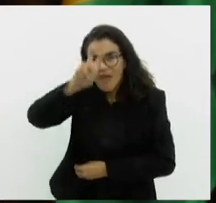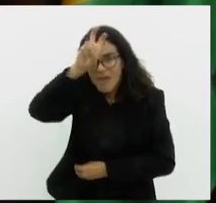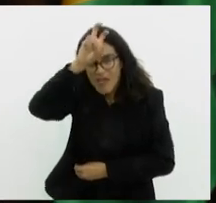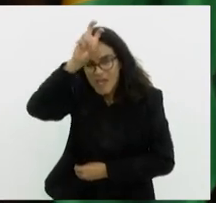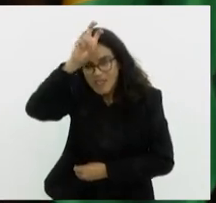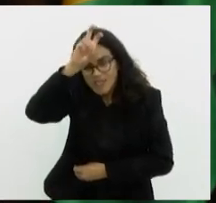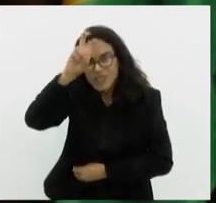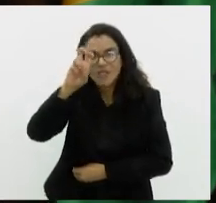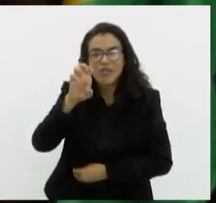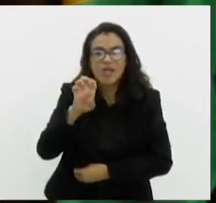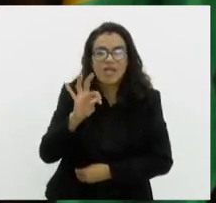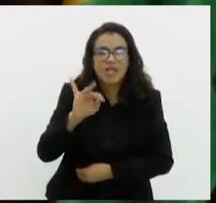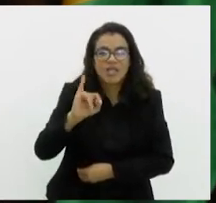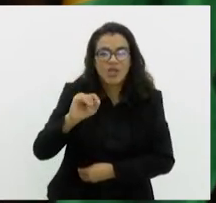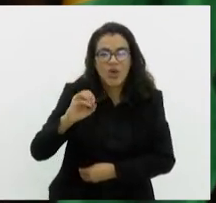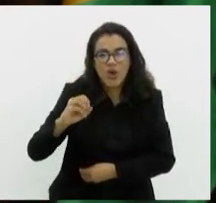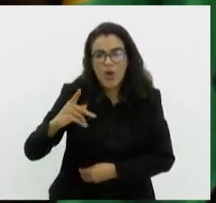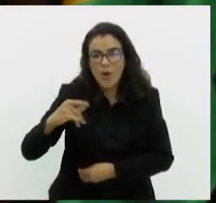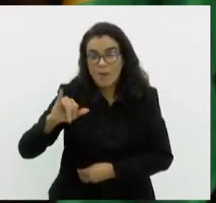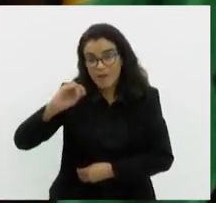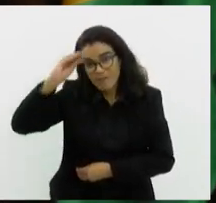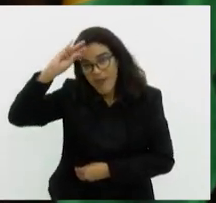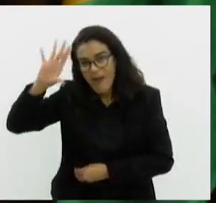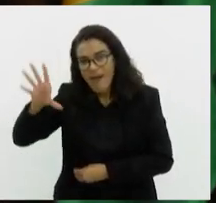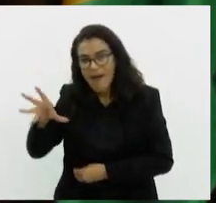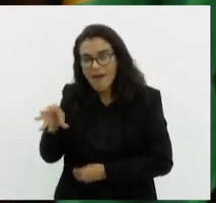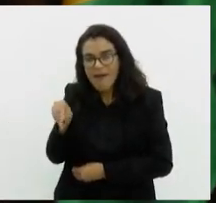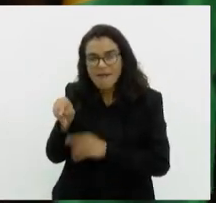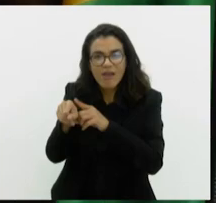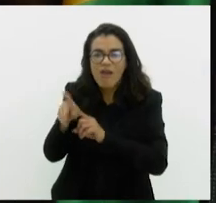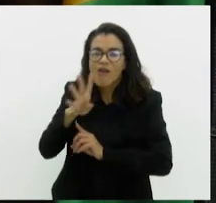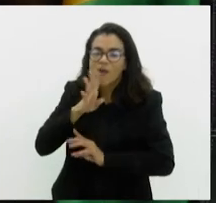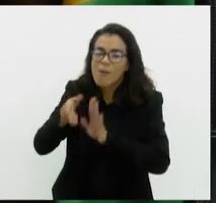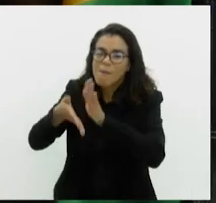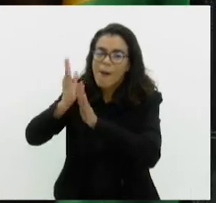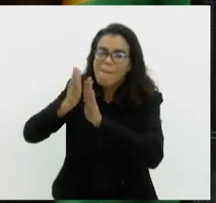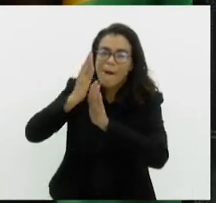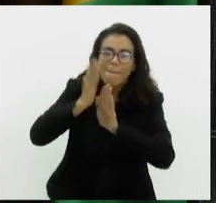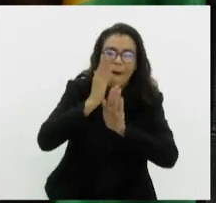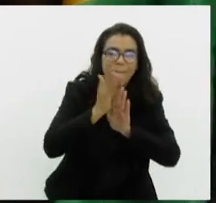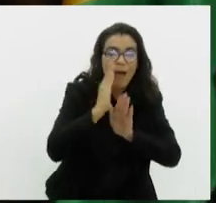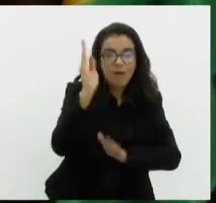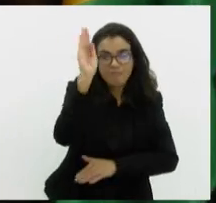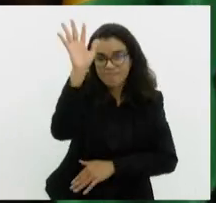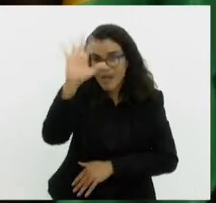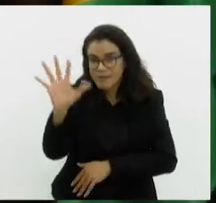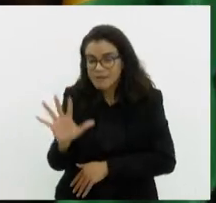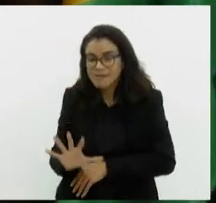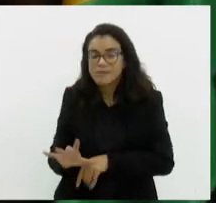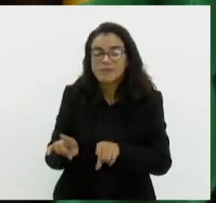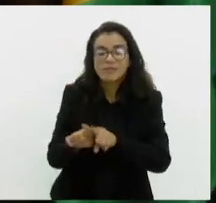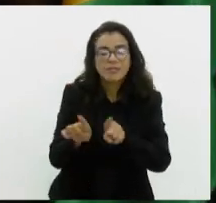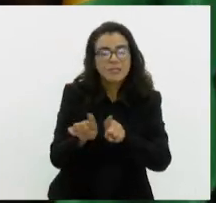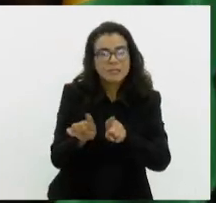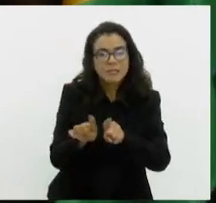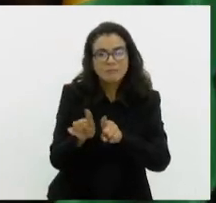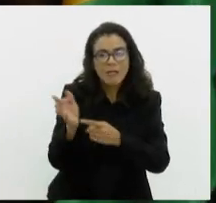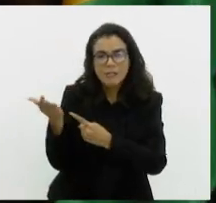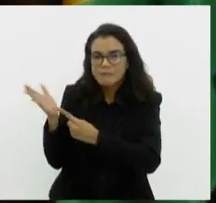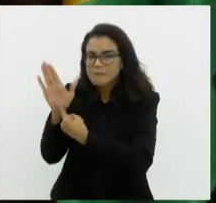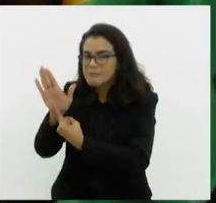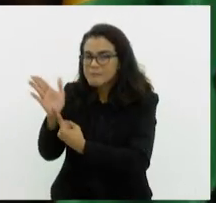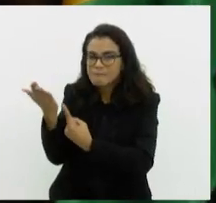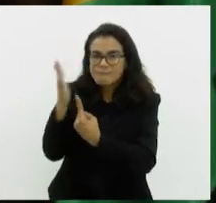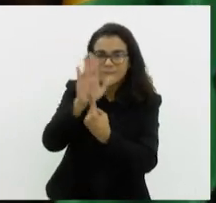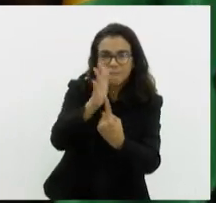Etiópia, de viajar pelo Brasil inteiro e de batalhar comigo, mostrando como em